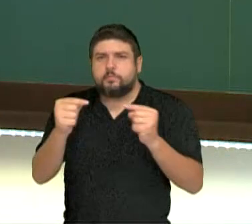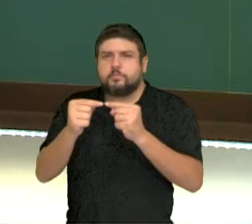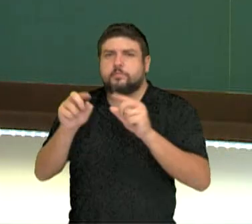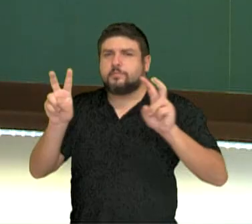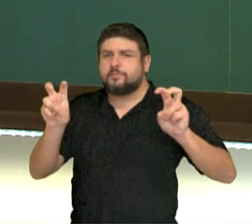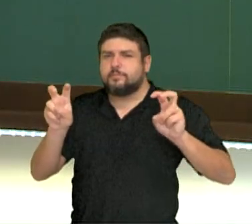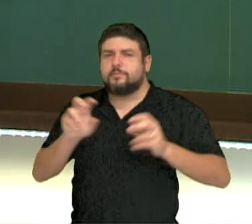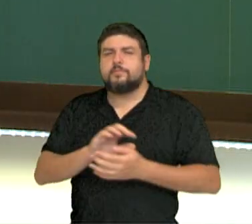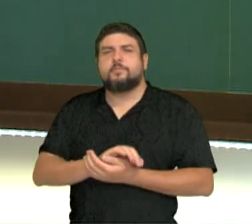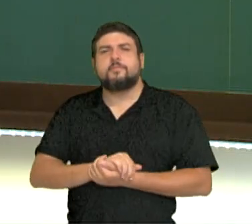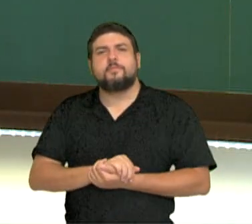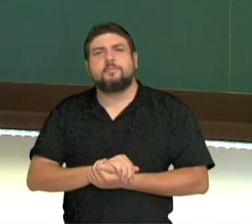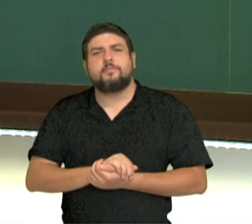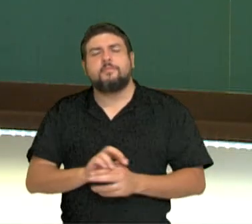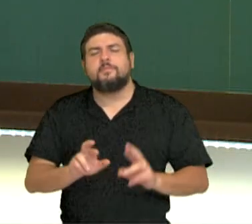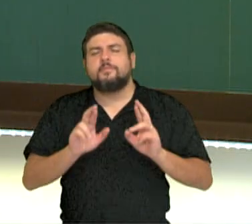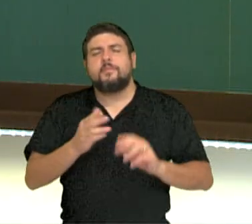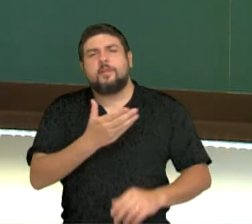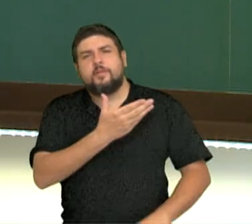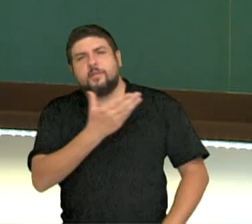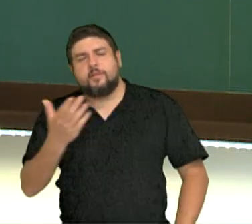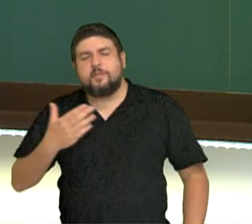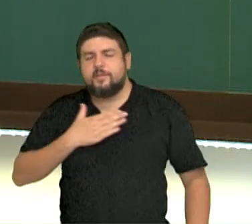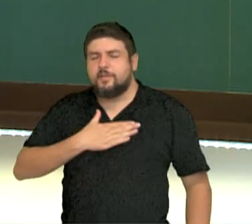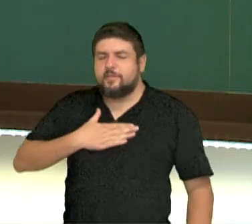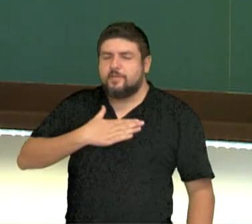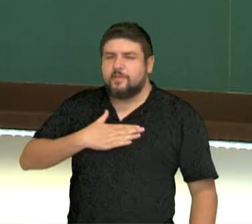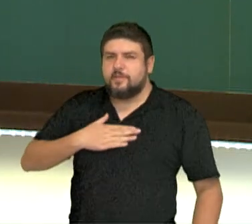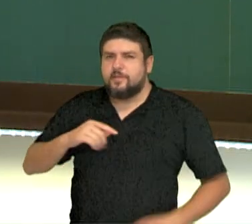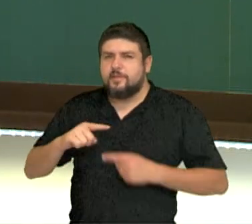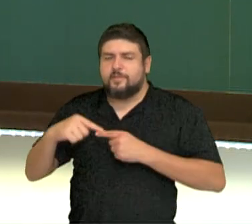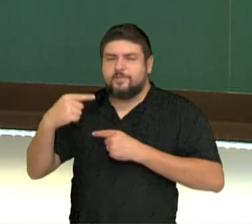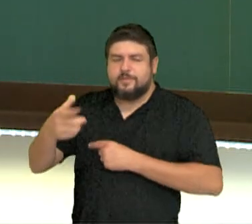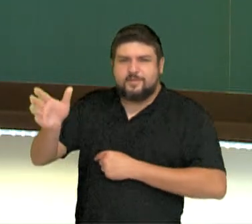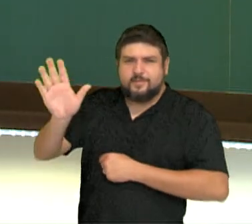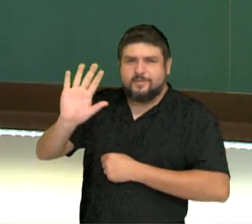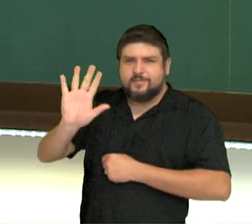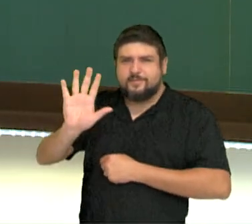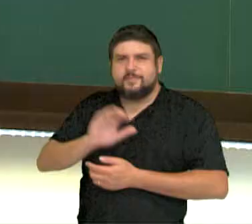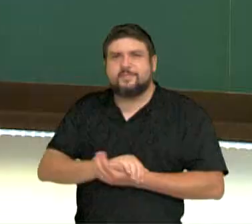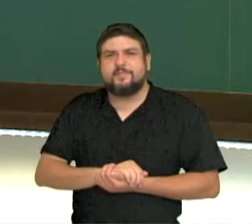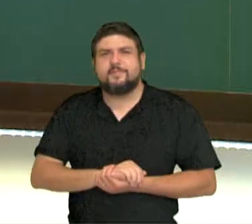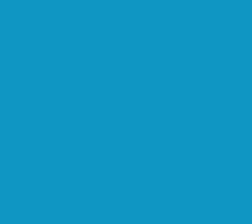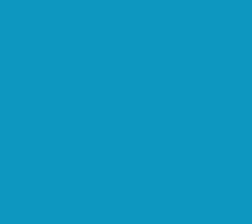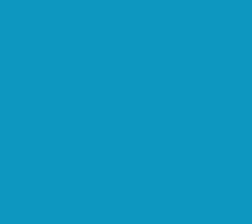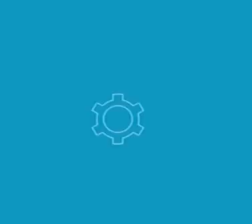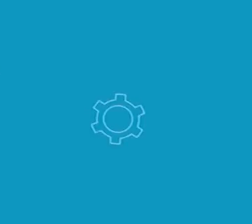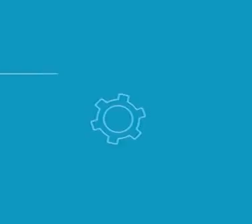Espero que vocês tenham gostado dessa aula e nos vemos em breve. Hasta luego!